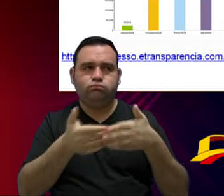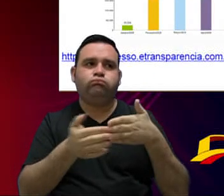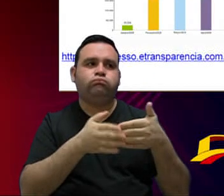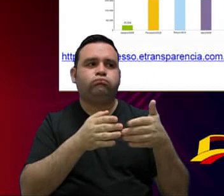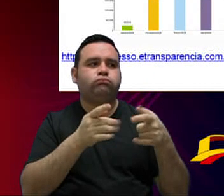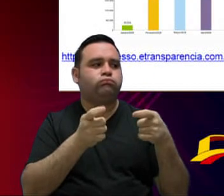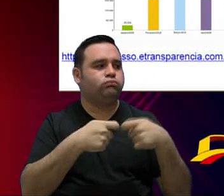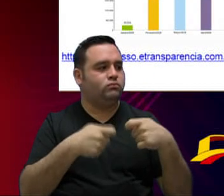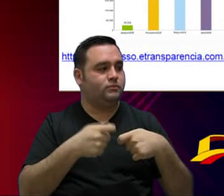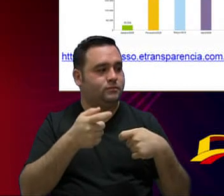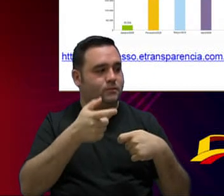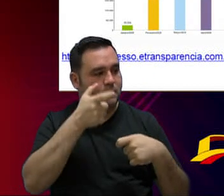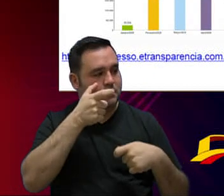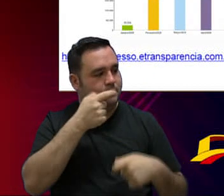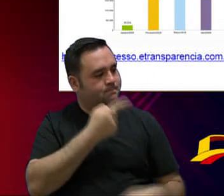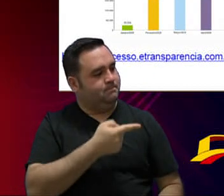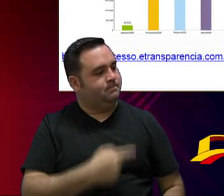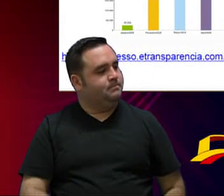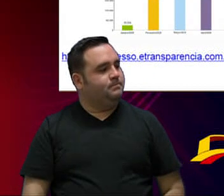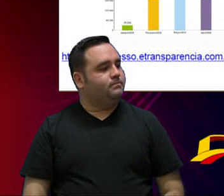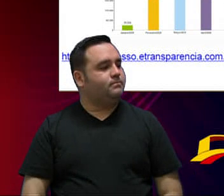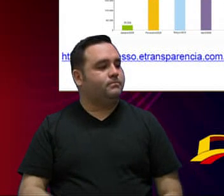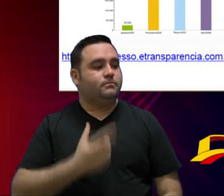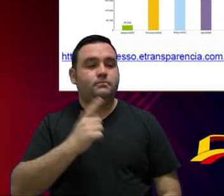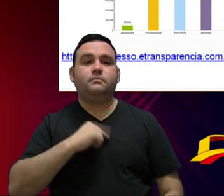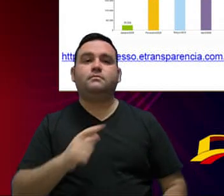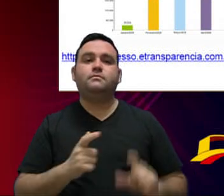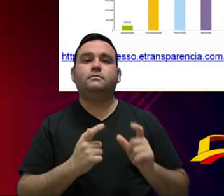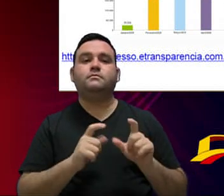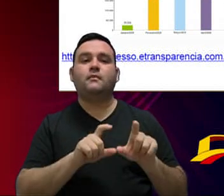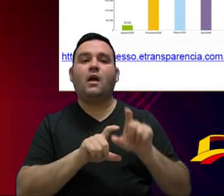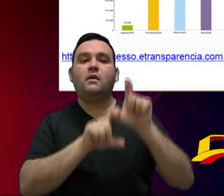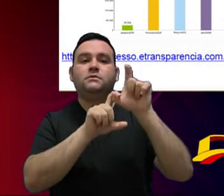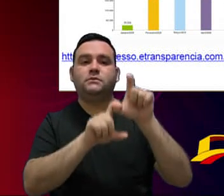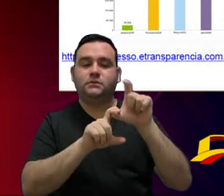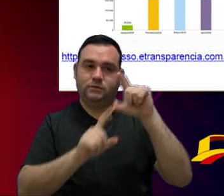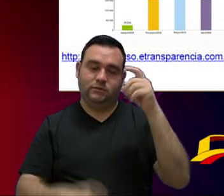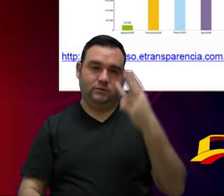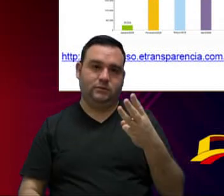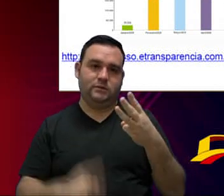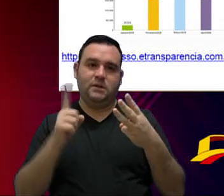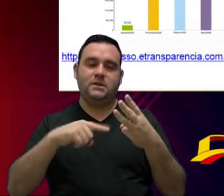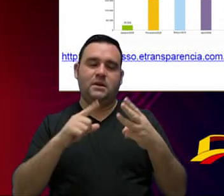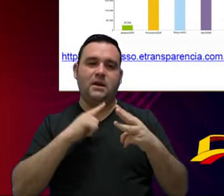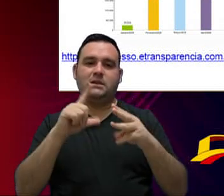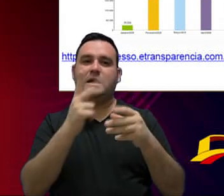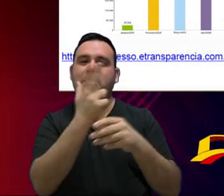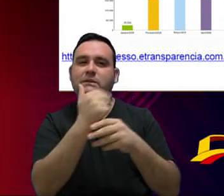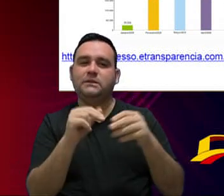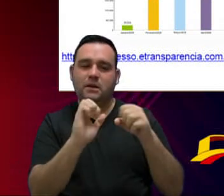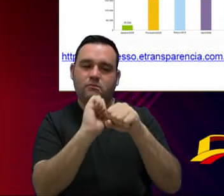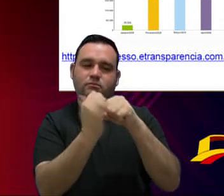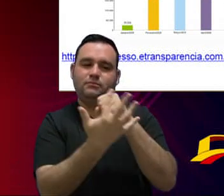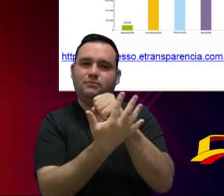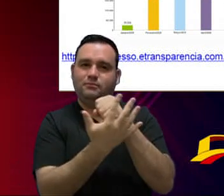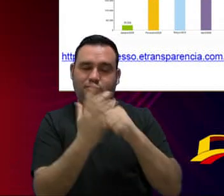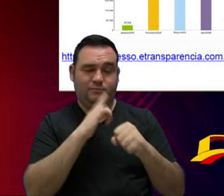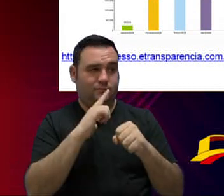entre aí tem três link vizinhos ali que são a imagem do coronavírus